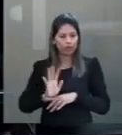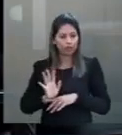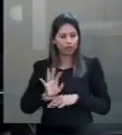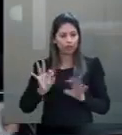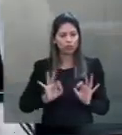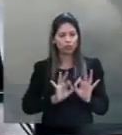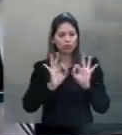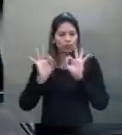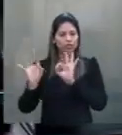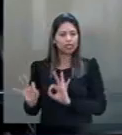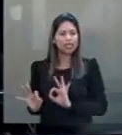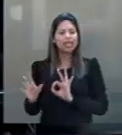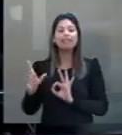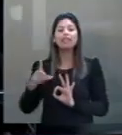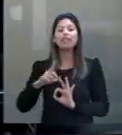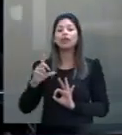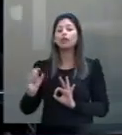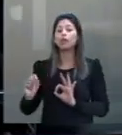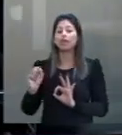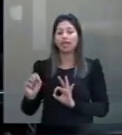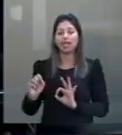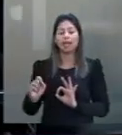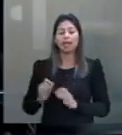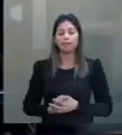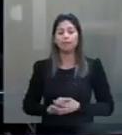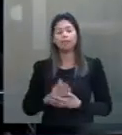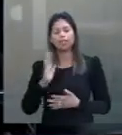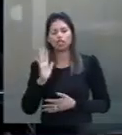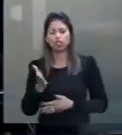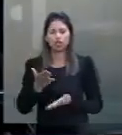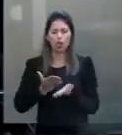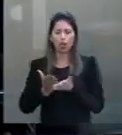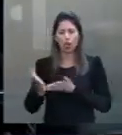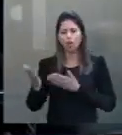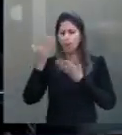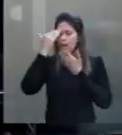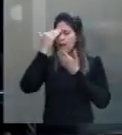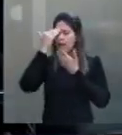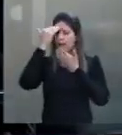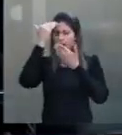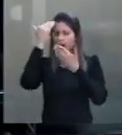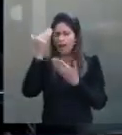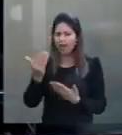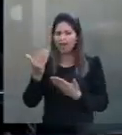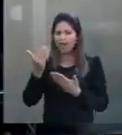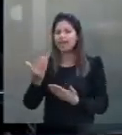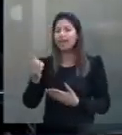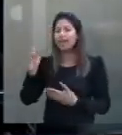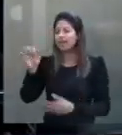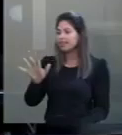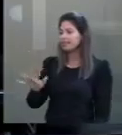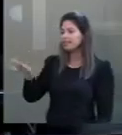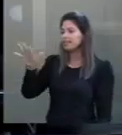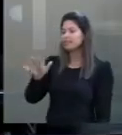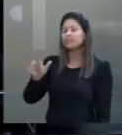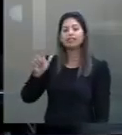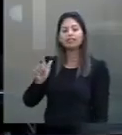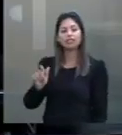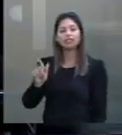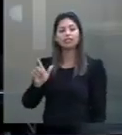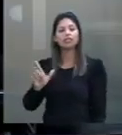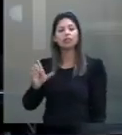momento, eu quero passar o vídeo. Desde já agradeço à Rede Globo da Bahia, que nos autorizou